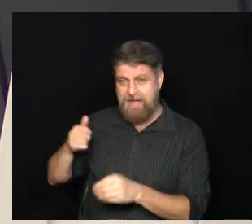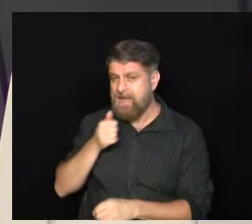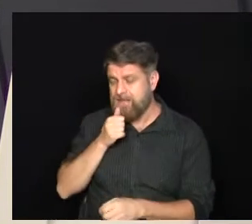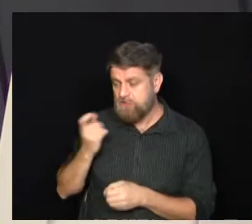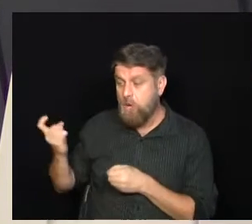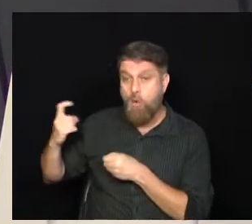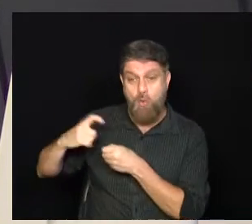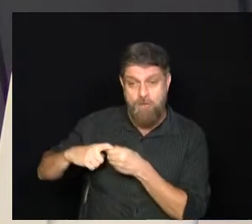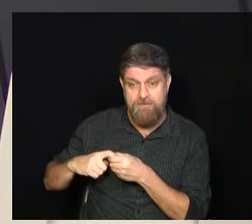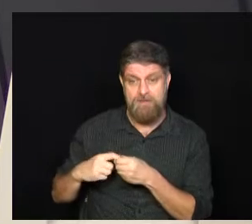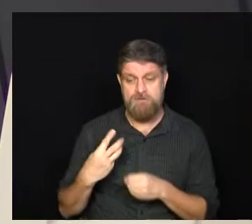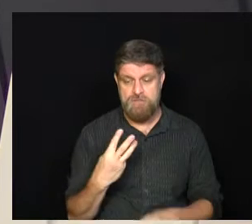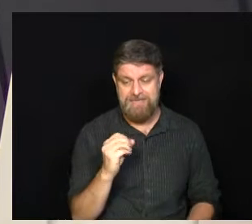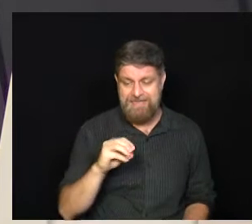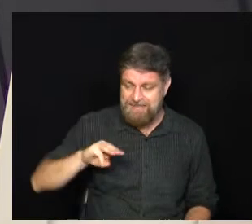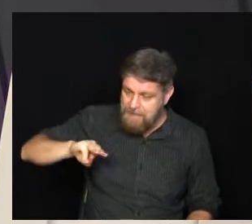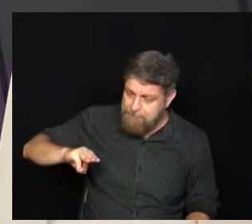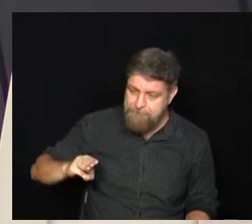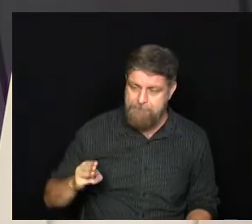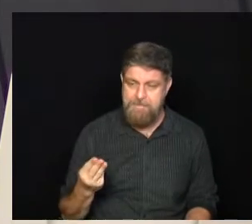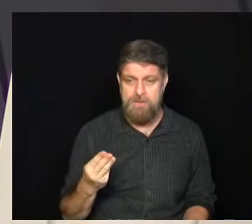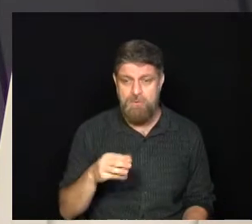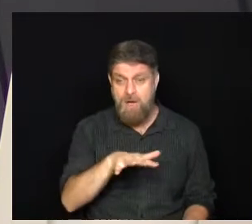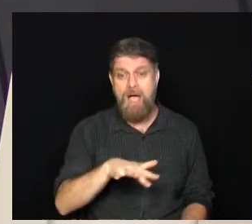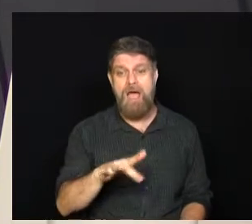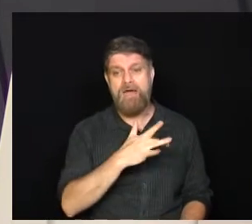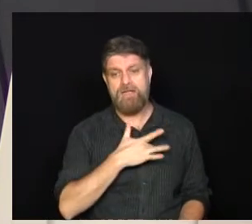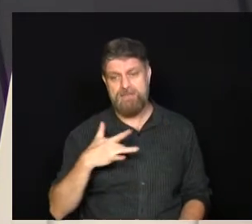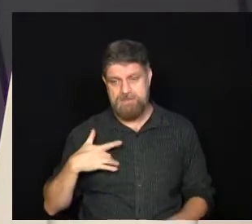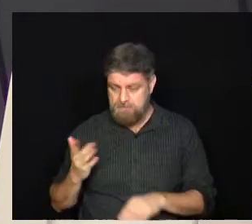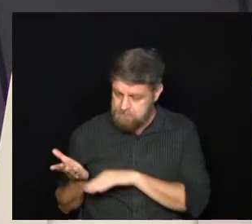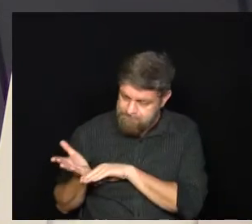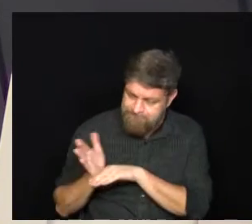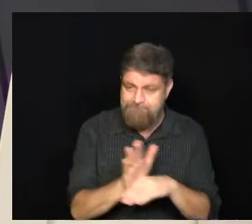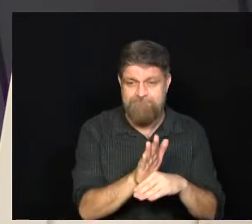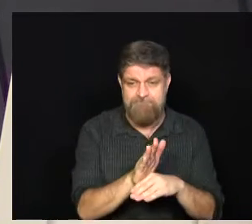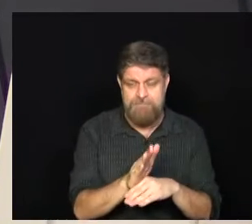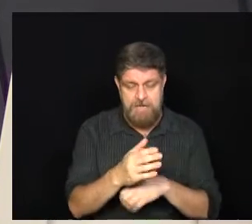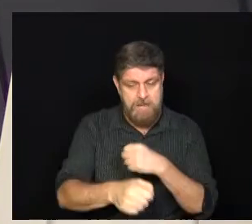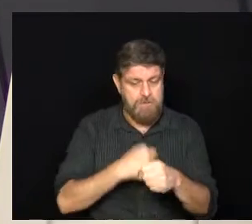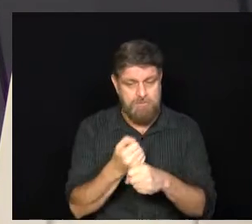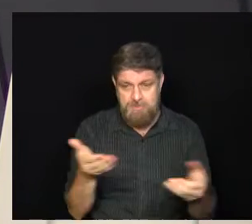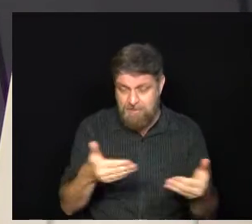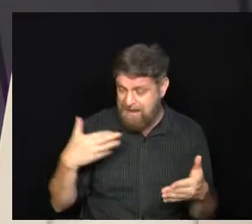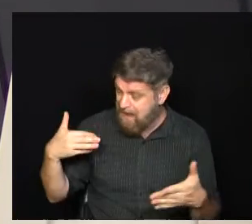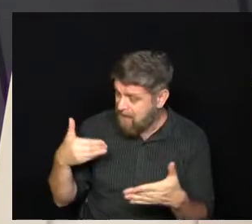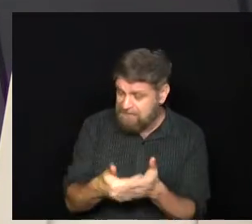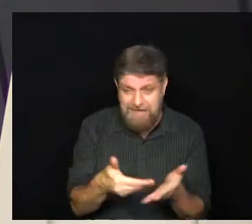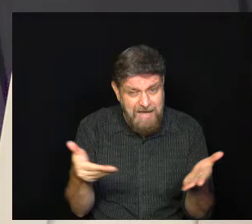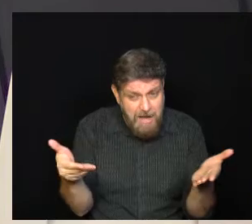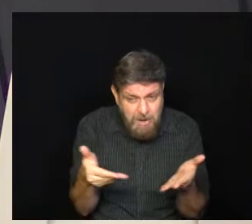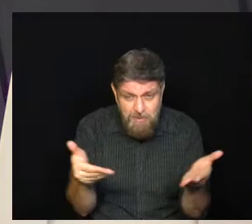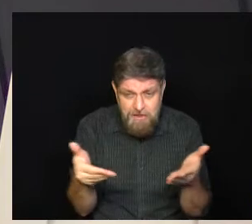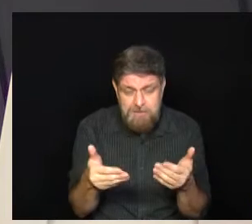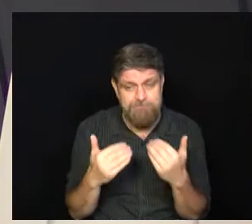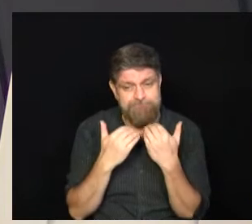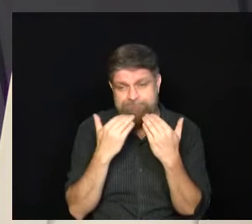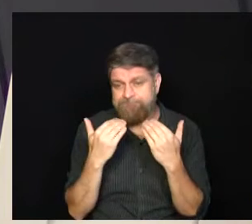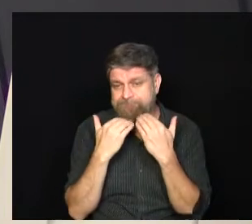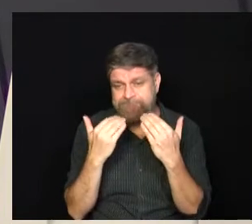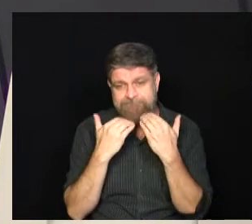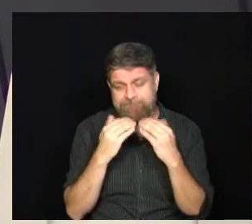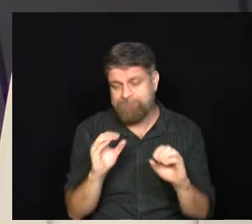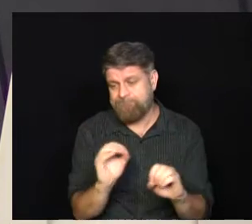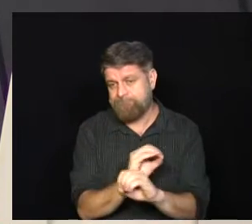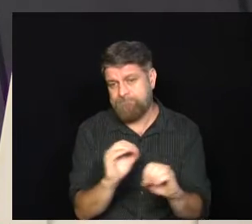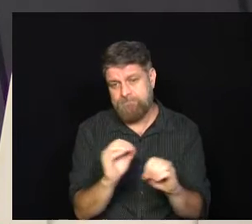torno de 30 milhões aí para a saúde, para ajudar na saúde. Mas esse ano aqui, até o momento, não temos conhecimento